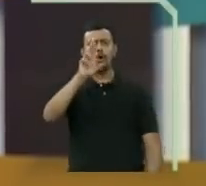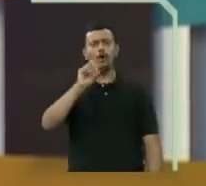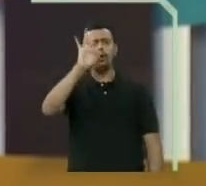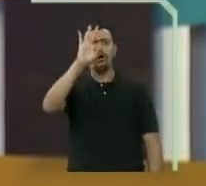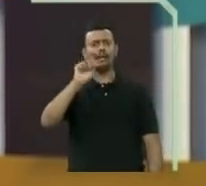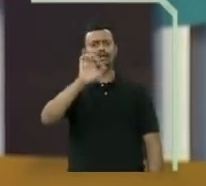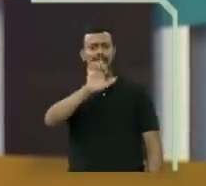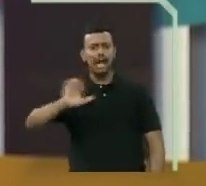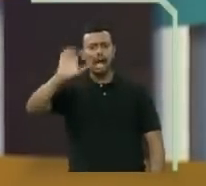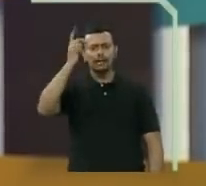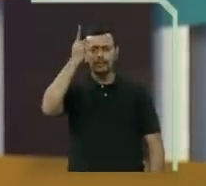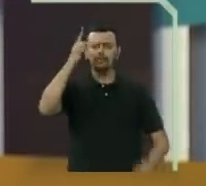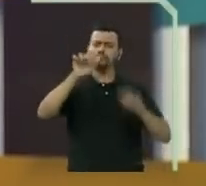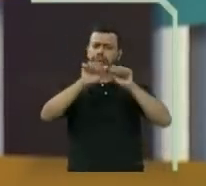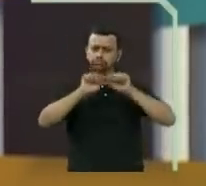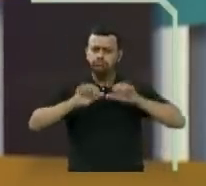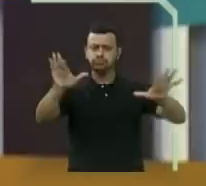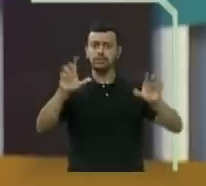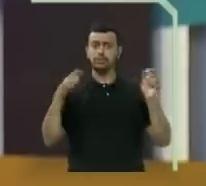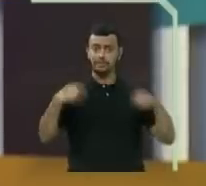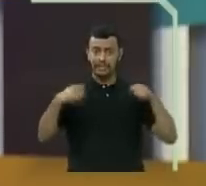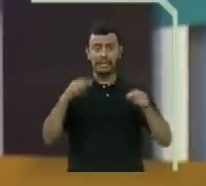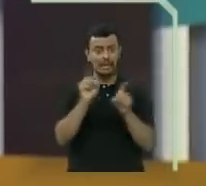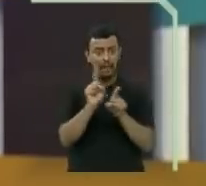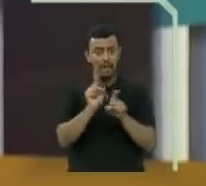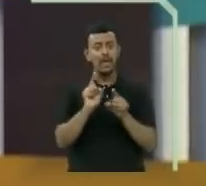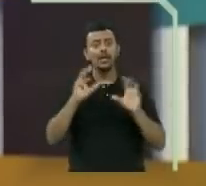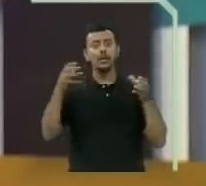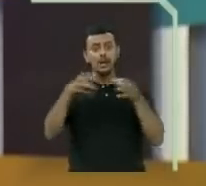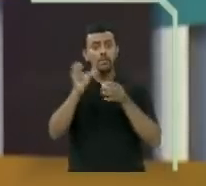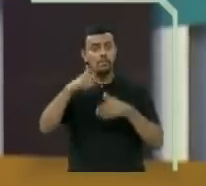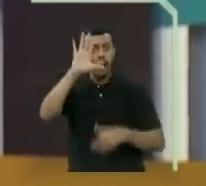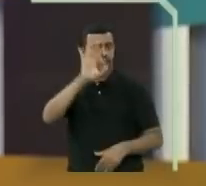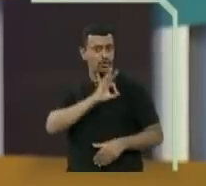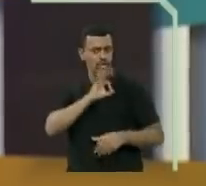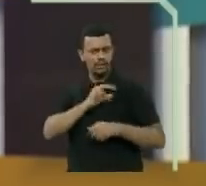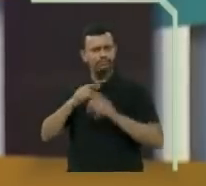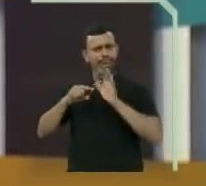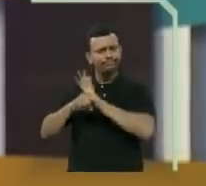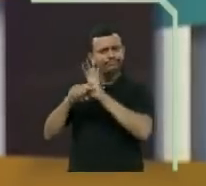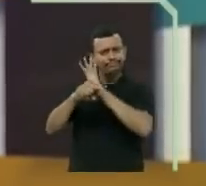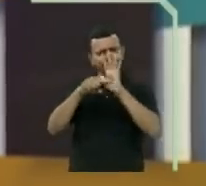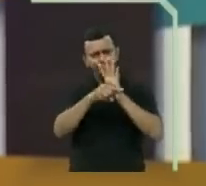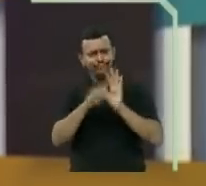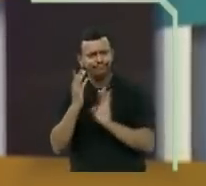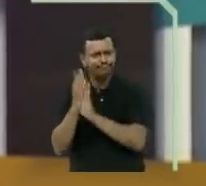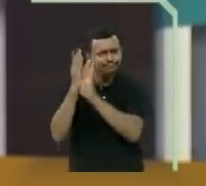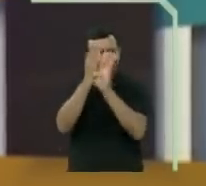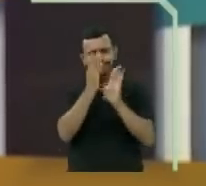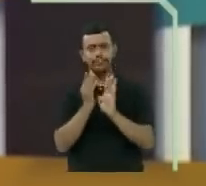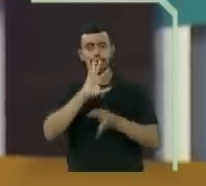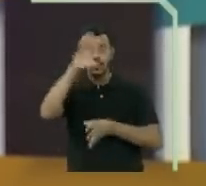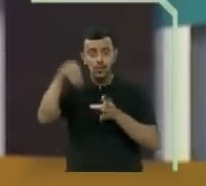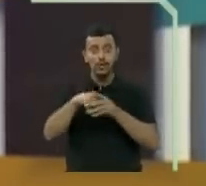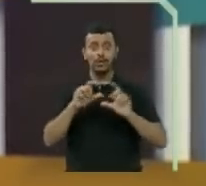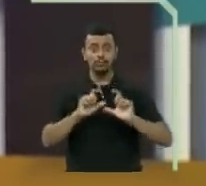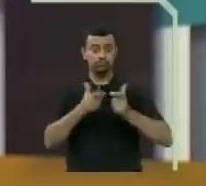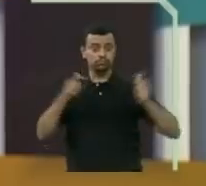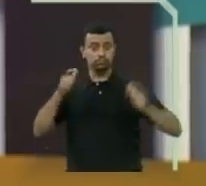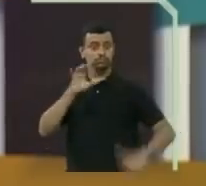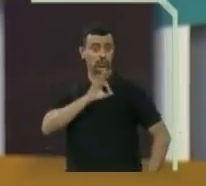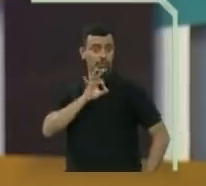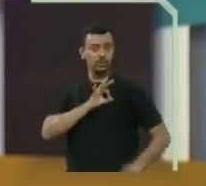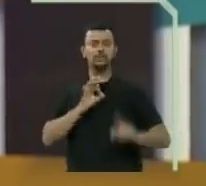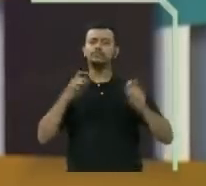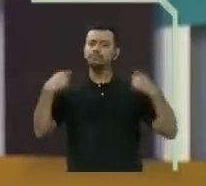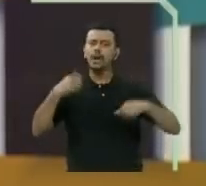Paulo. Vamos também ampliar os DECs regionais, Delegacia de Investigação Criminal, aumentar o contingente de policiais e colocar a polícia na